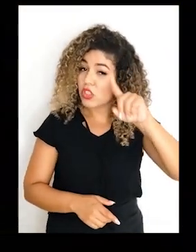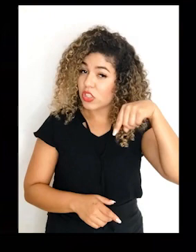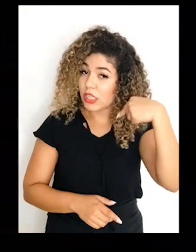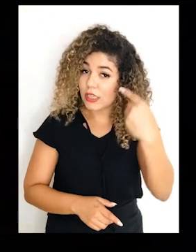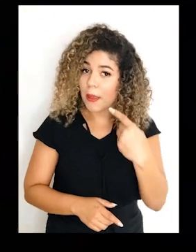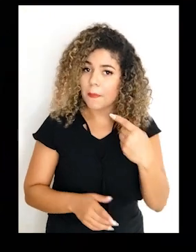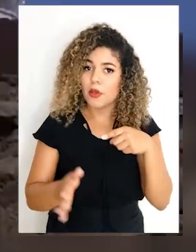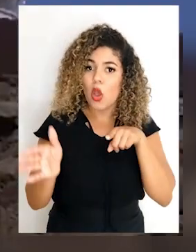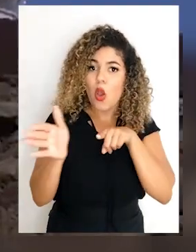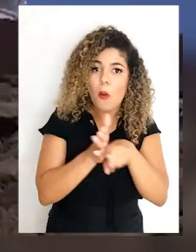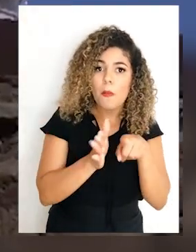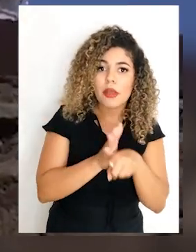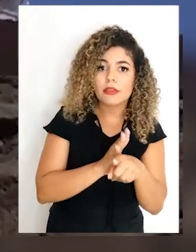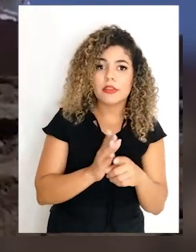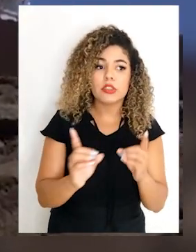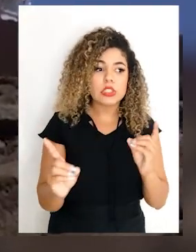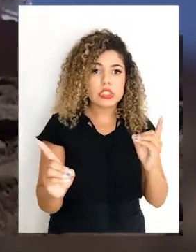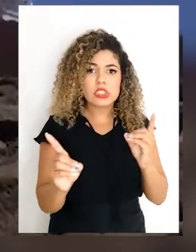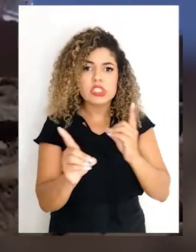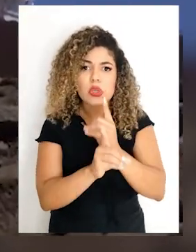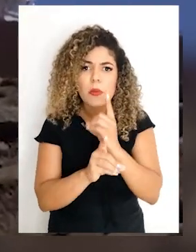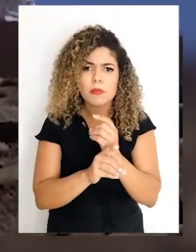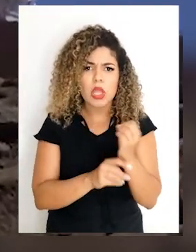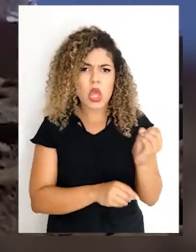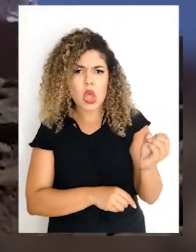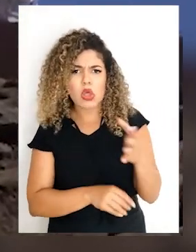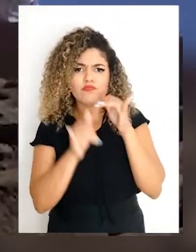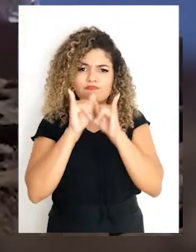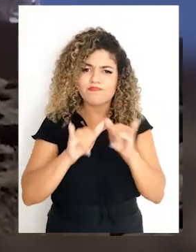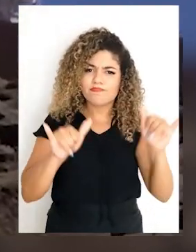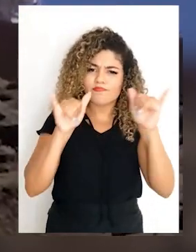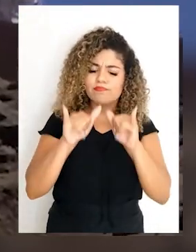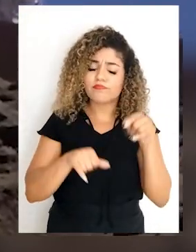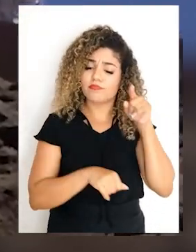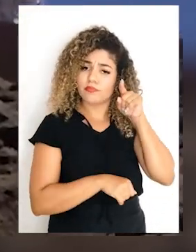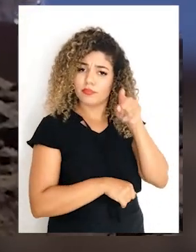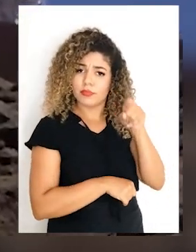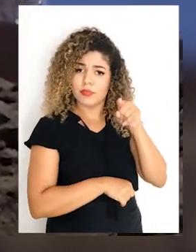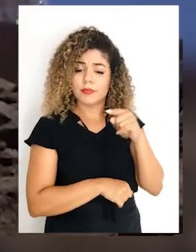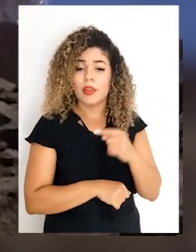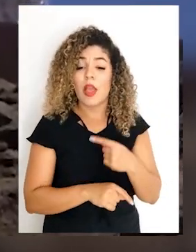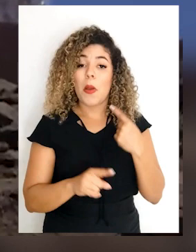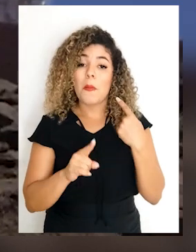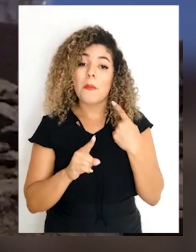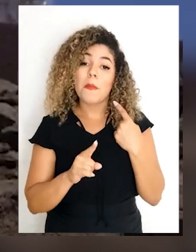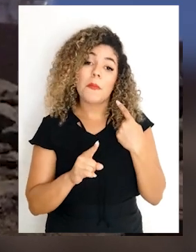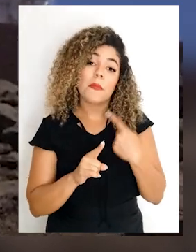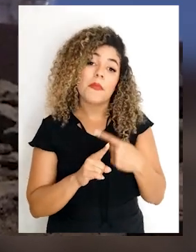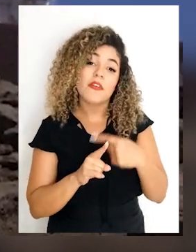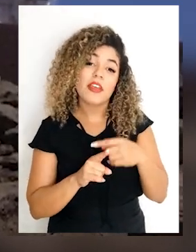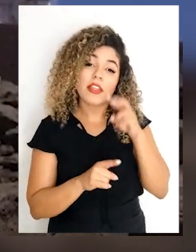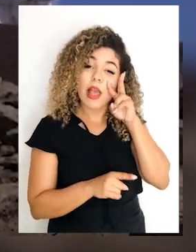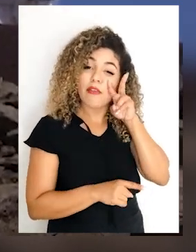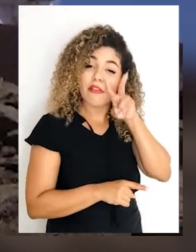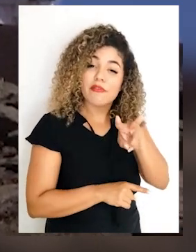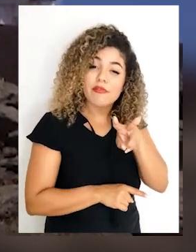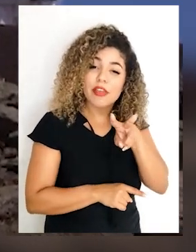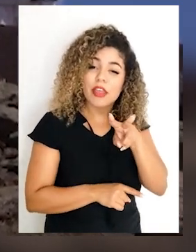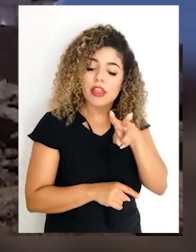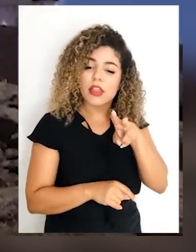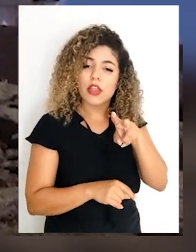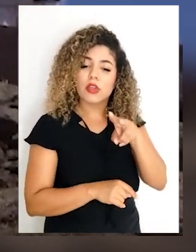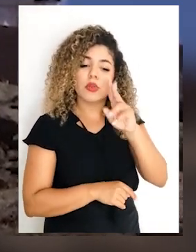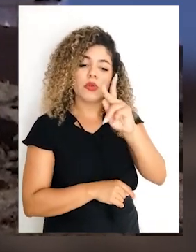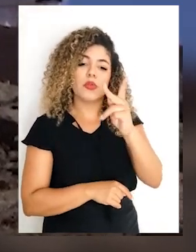do satélite, a partir do observatório Keck, no Havaí, para descobrir se as nuvens estavam